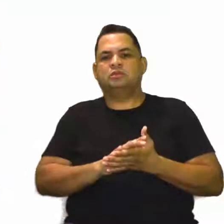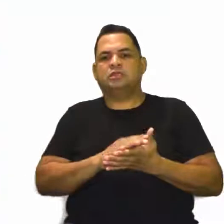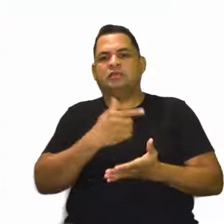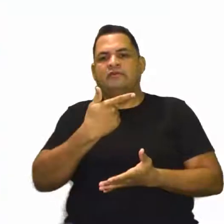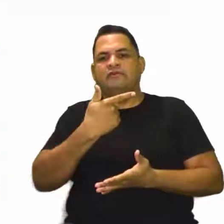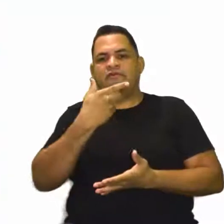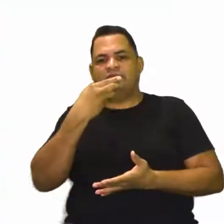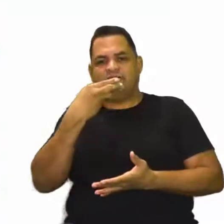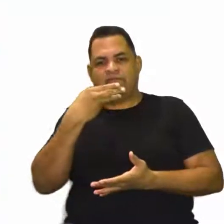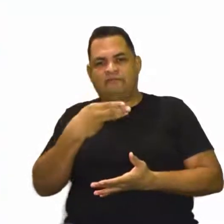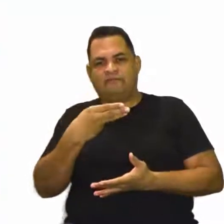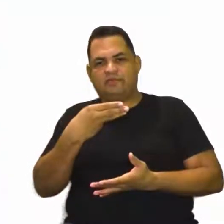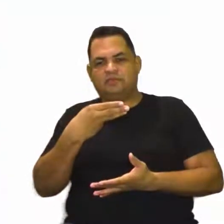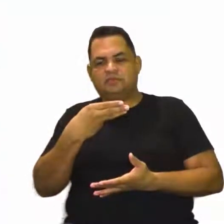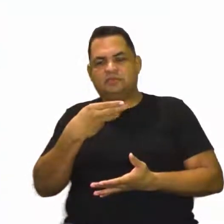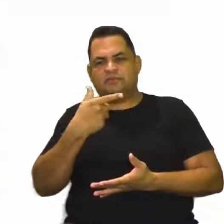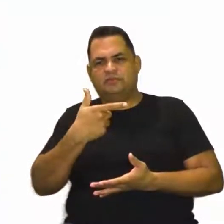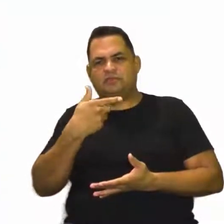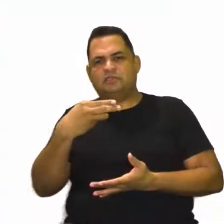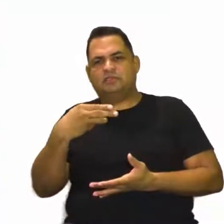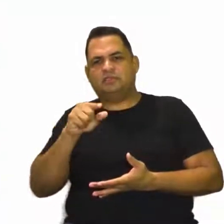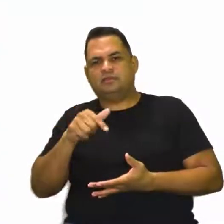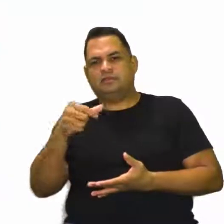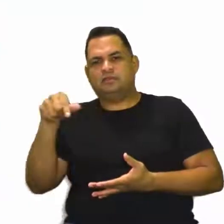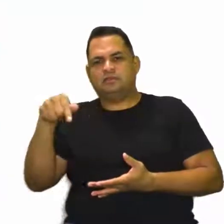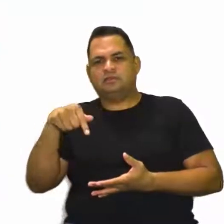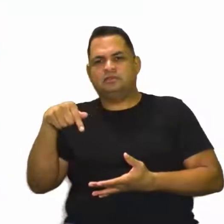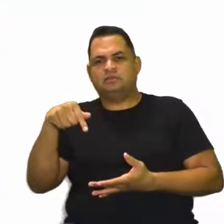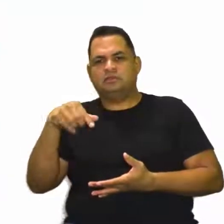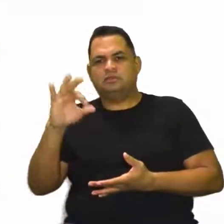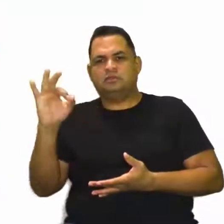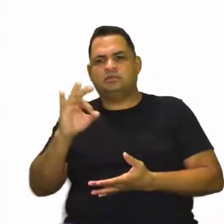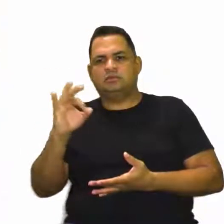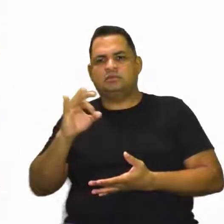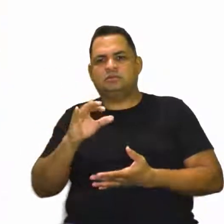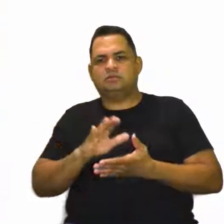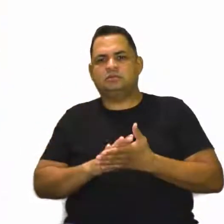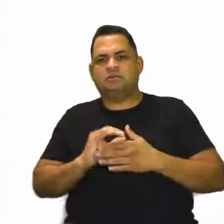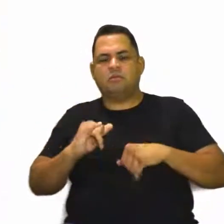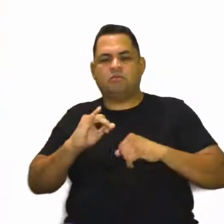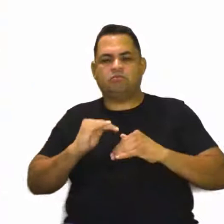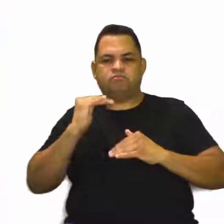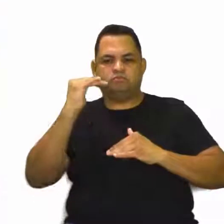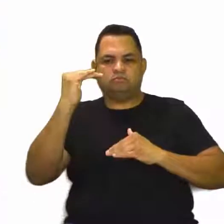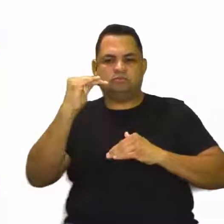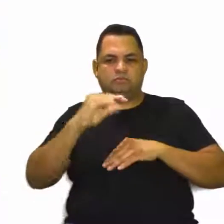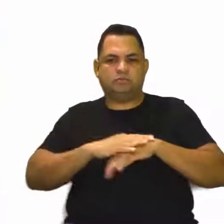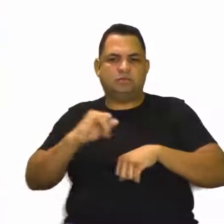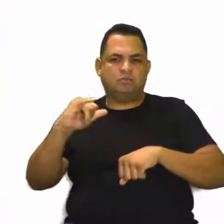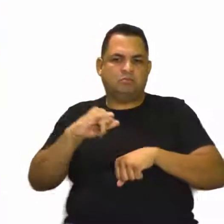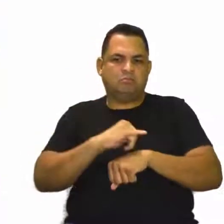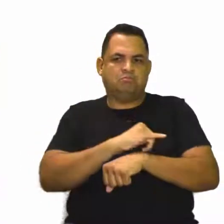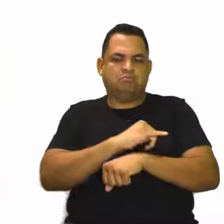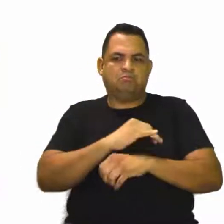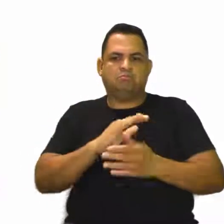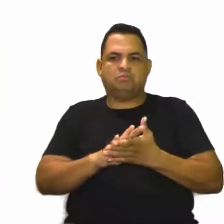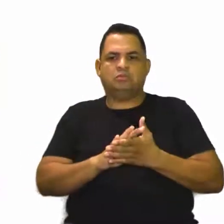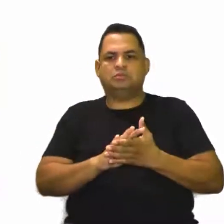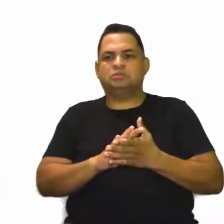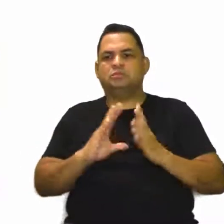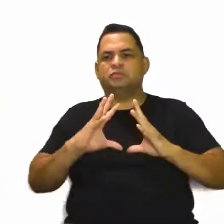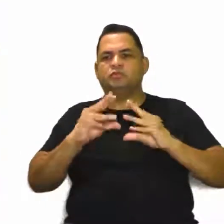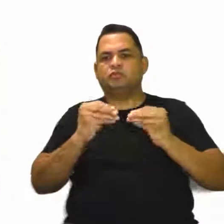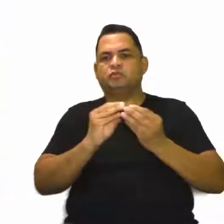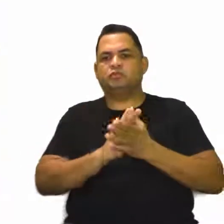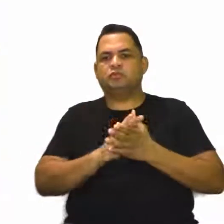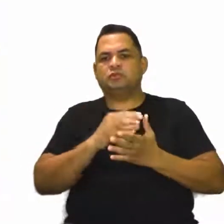23,7%, né, com excesso de peso, né, se enquadra aí nesse excesso de peso ou sobrepeso, e ele corresponde a um total estimado